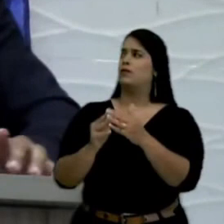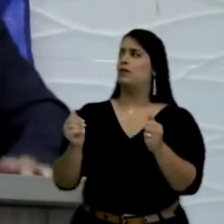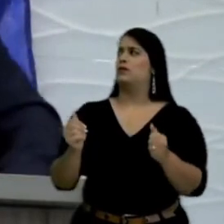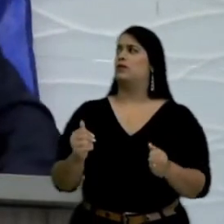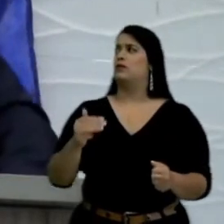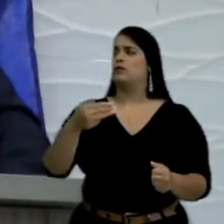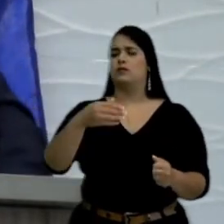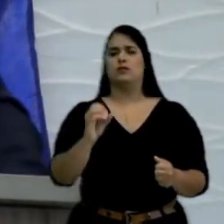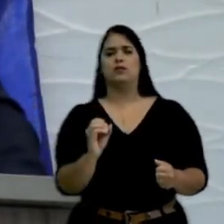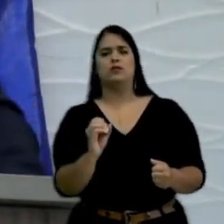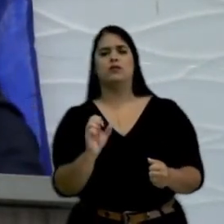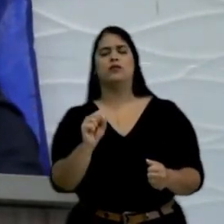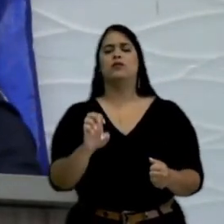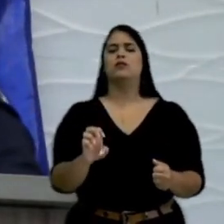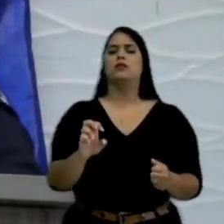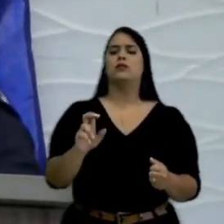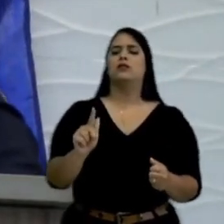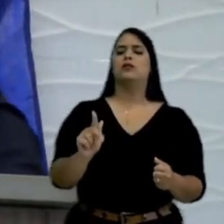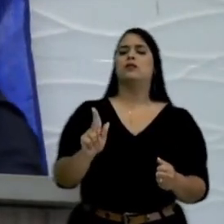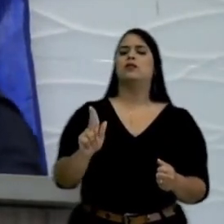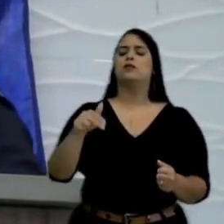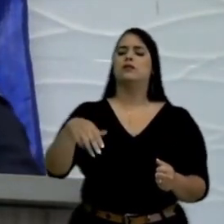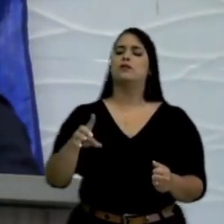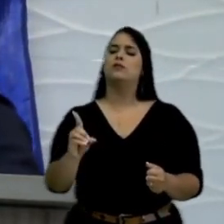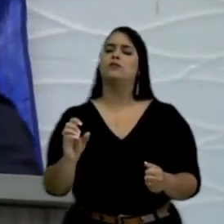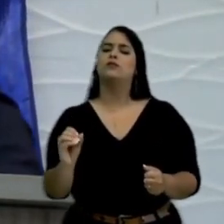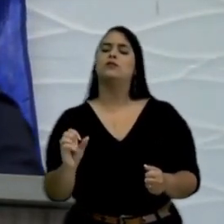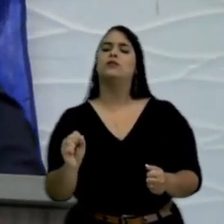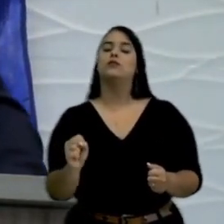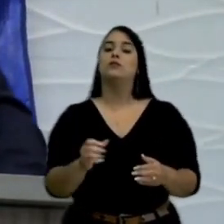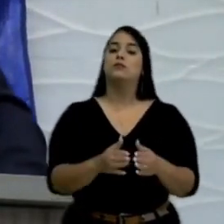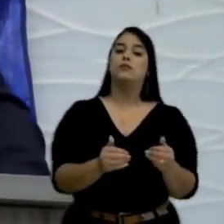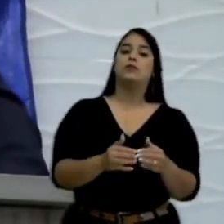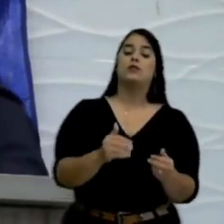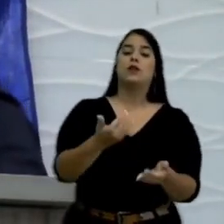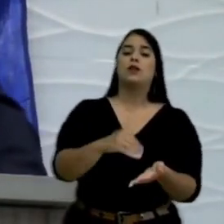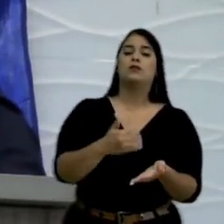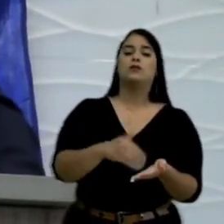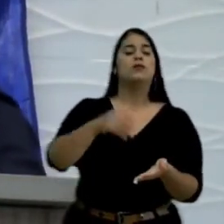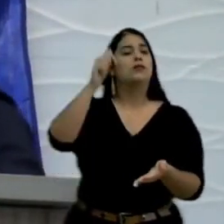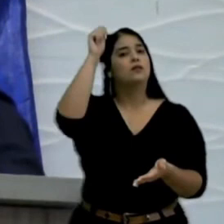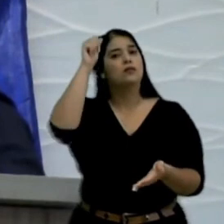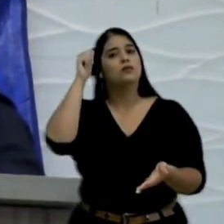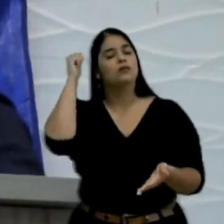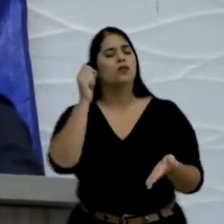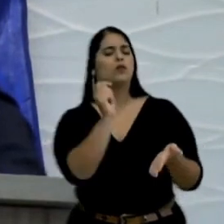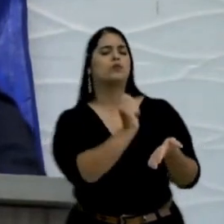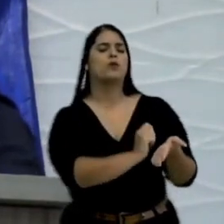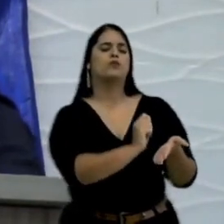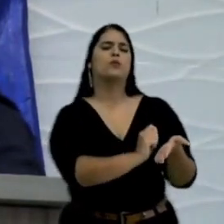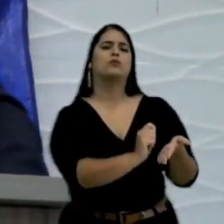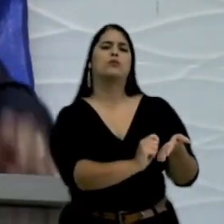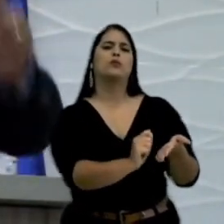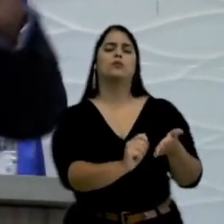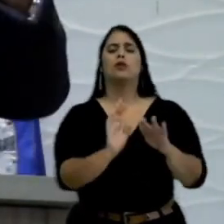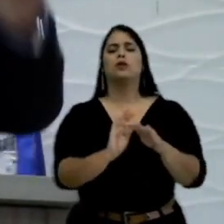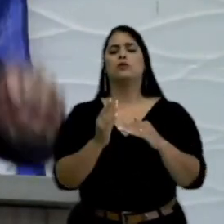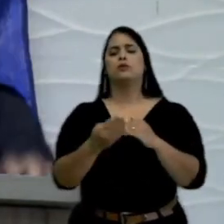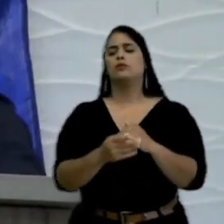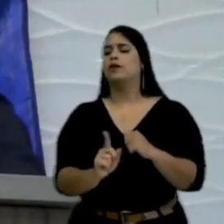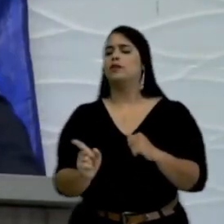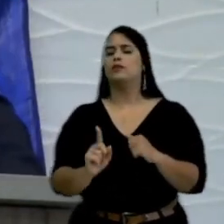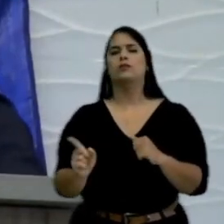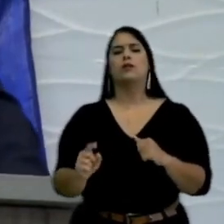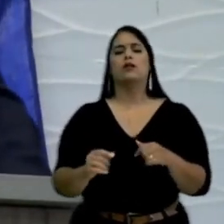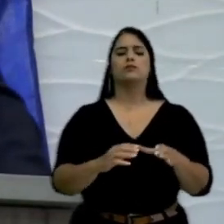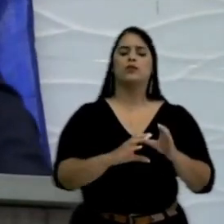30 segundos, pedi ao secretário André Valença, que ele fez uma baixa assinada lá no nosso bairro, pedindo uma